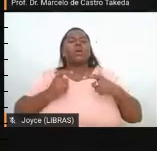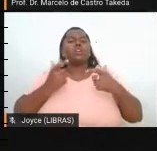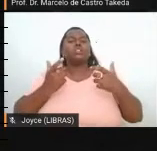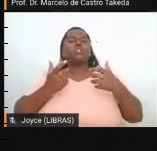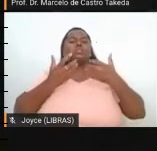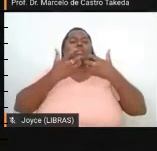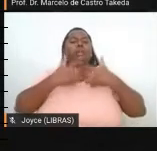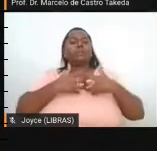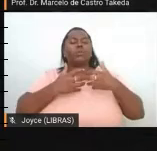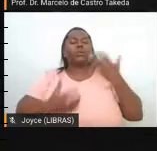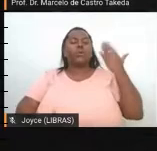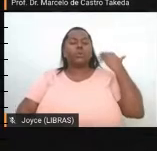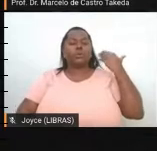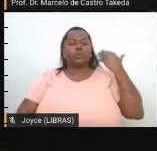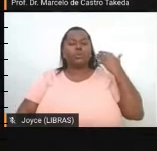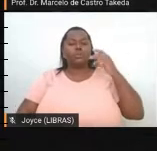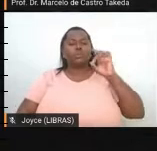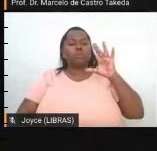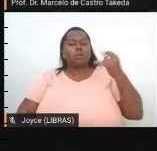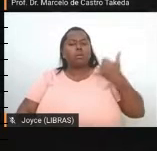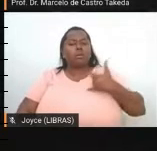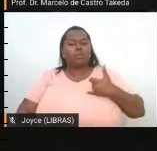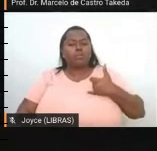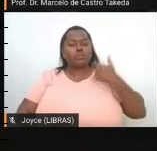me situar? Se é aqui.